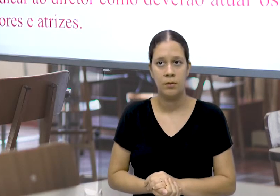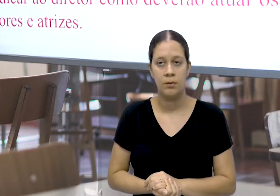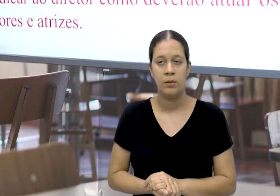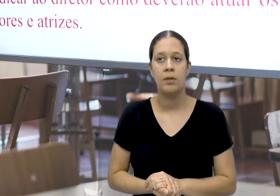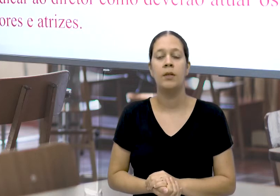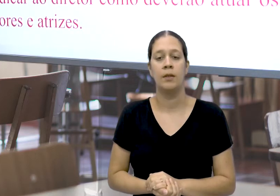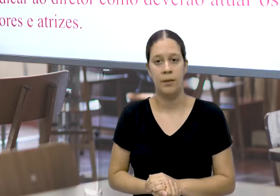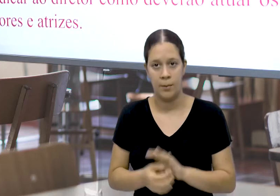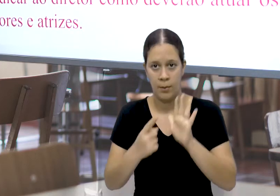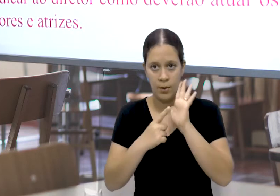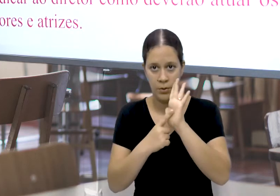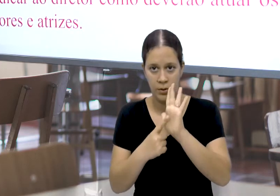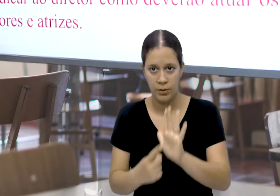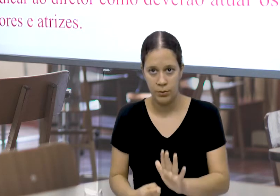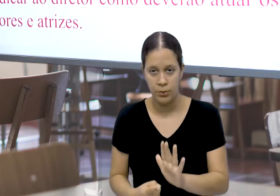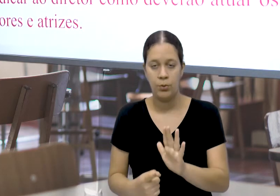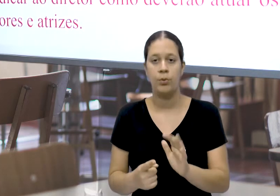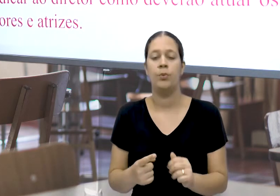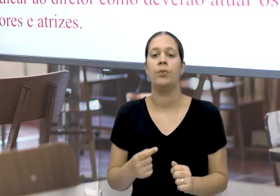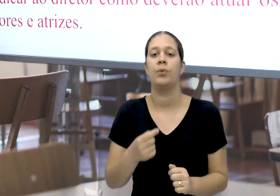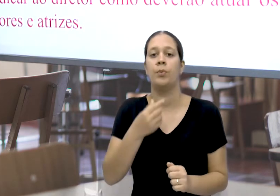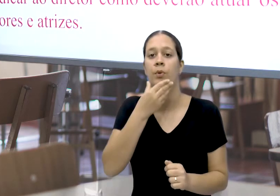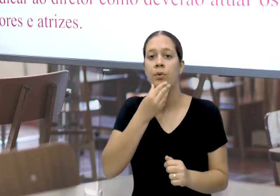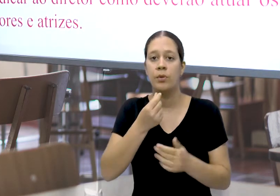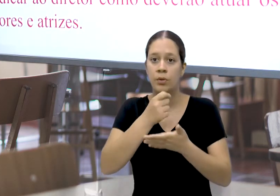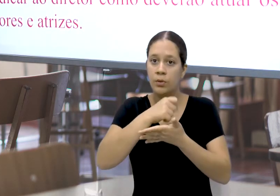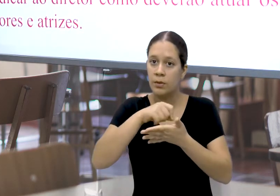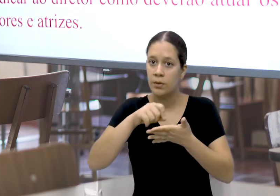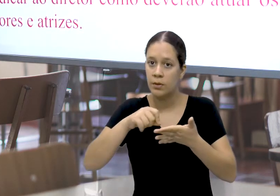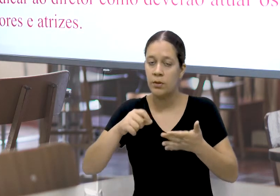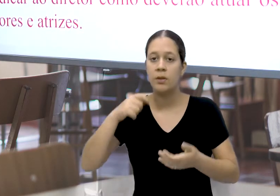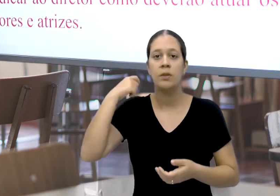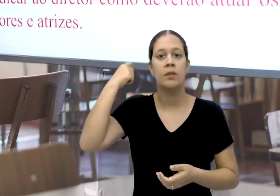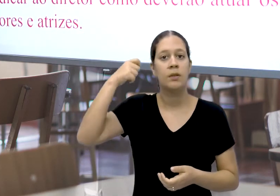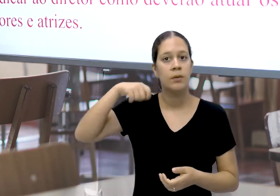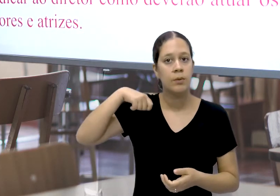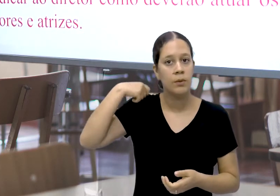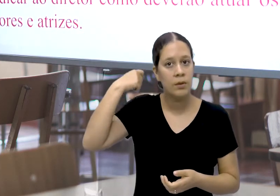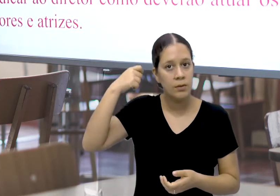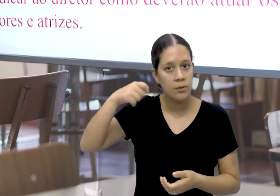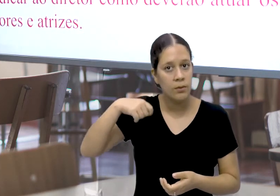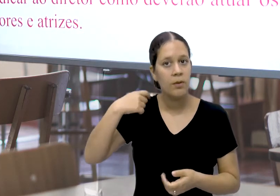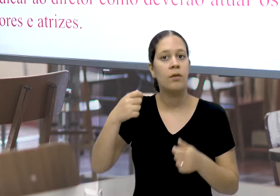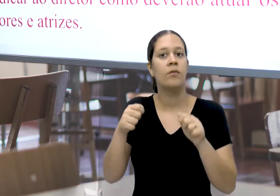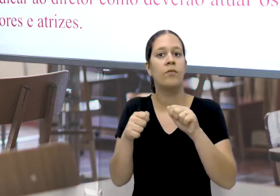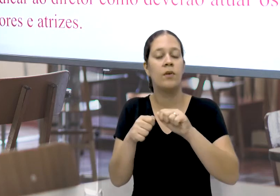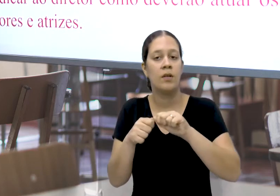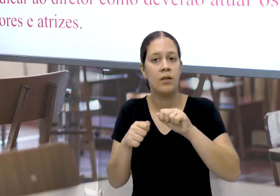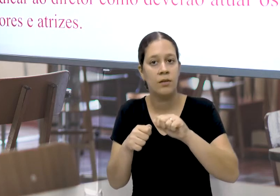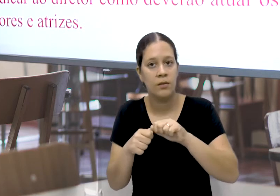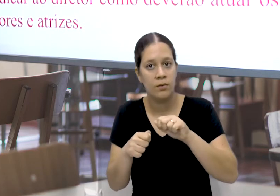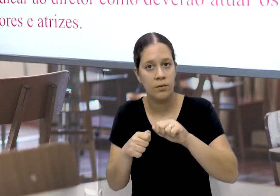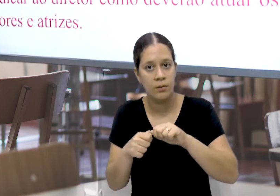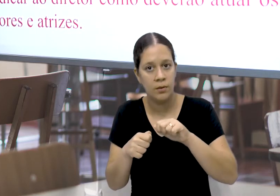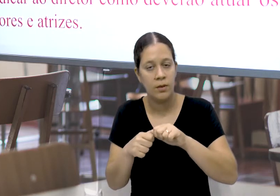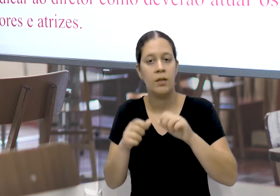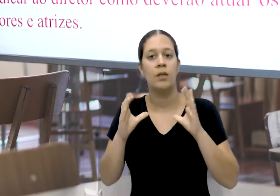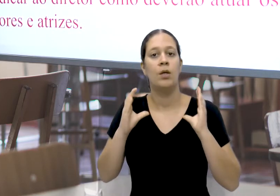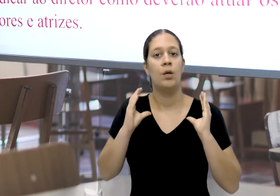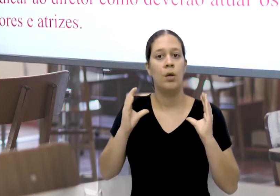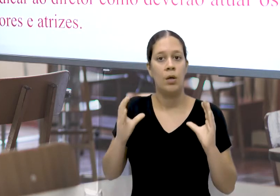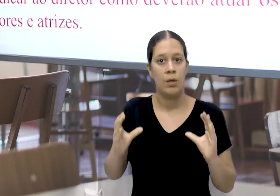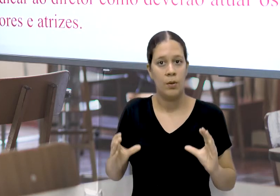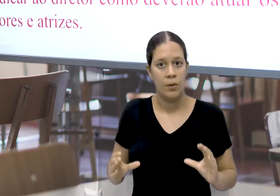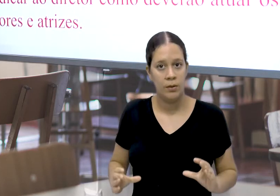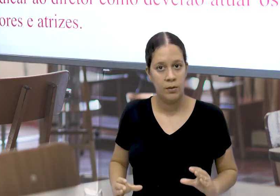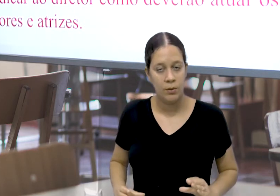no palco, vai estar coordenando para que a peça aconteça. O diretor também não é necessariamente a pessoa que escreveu